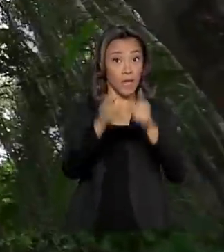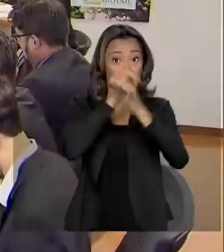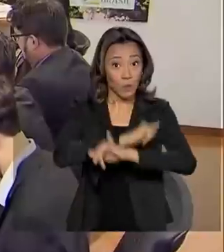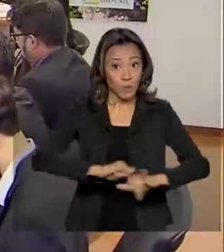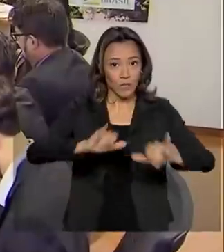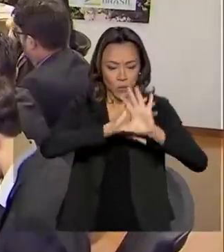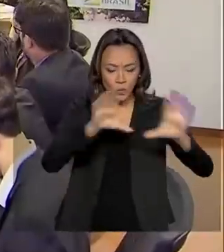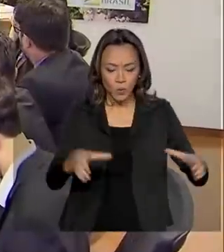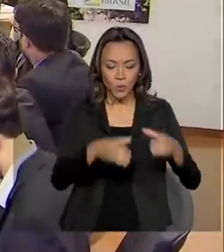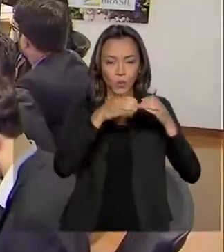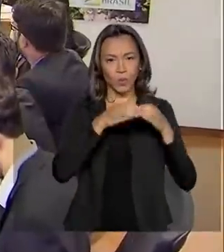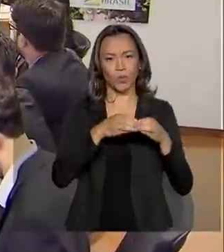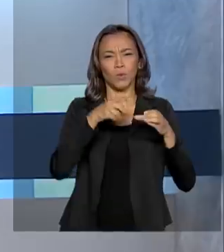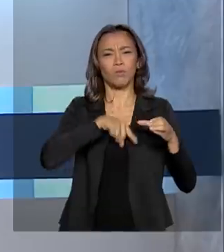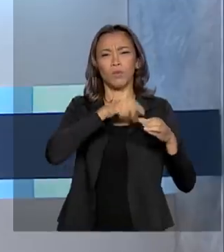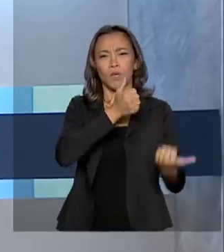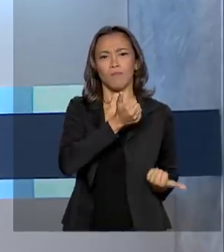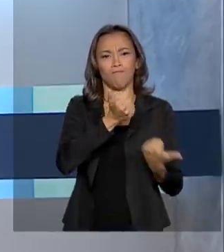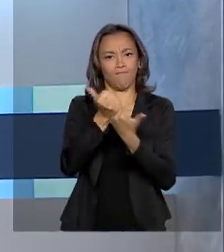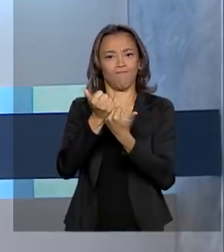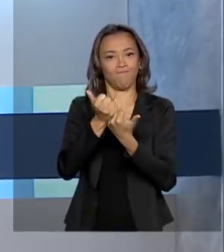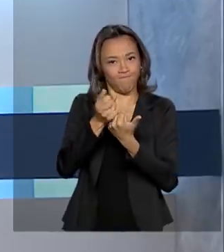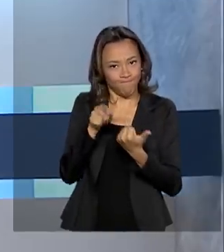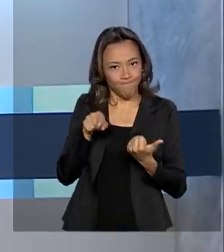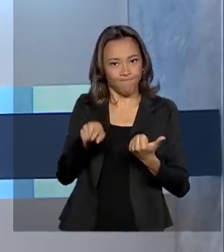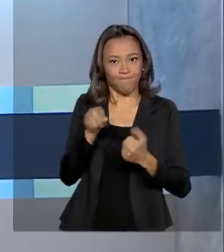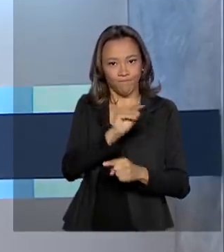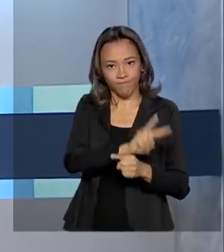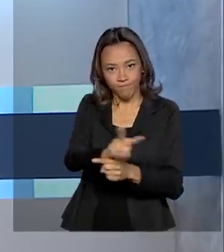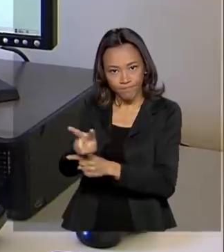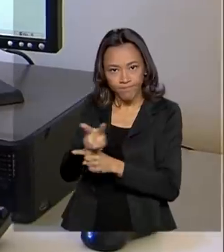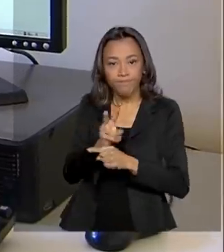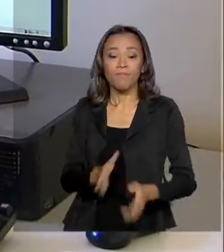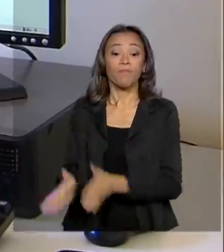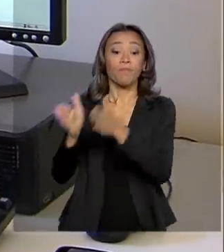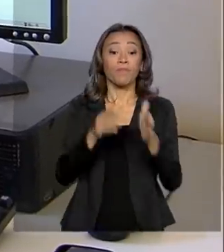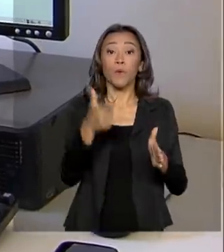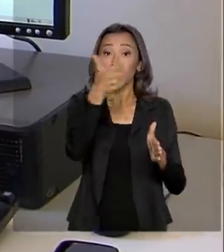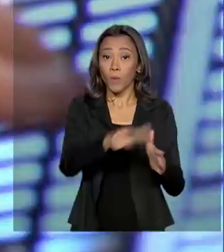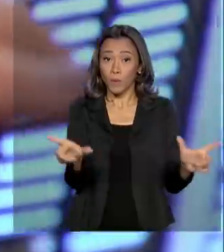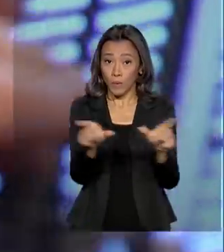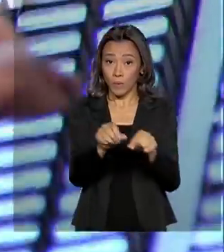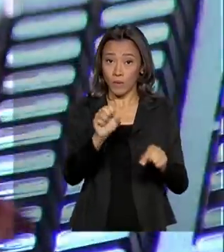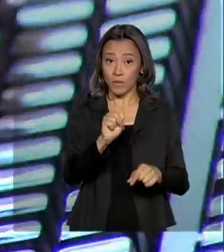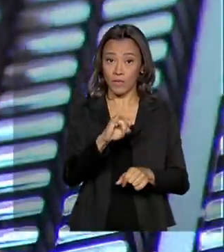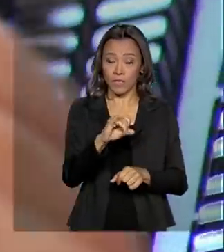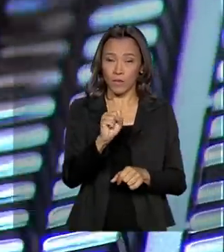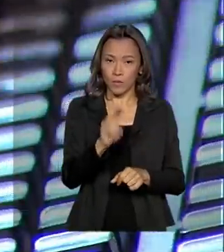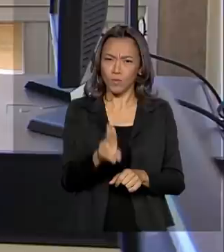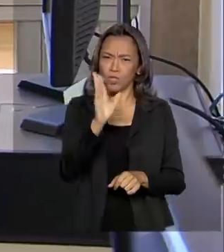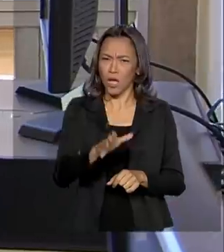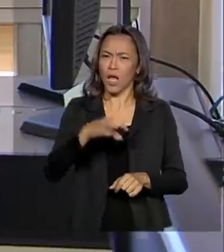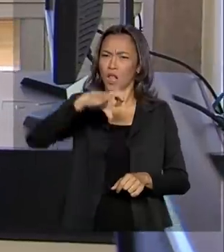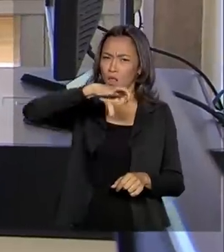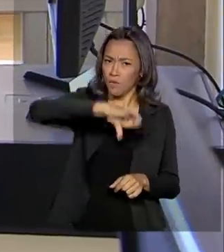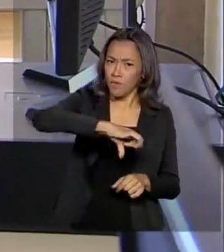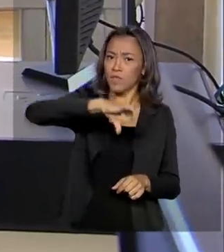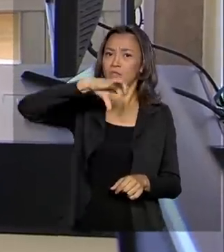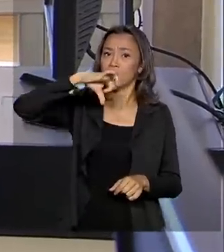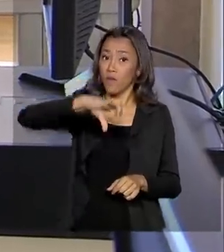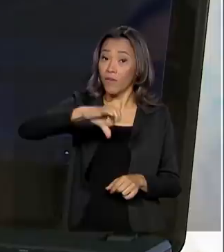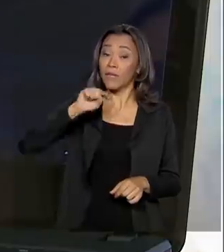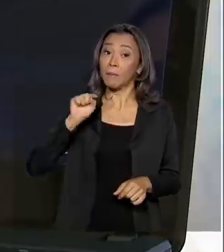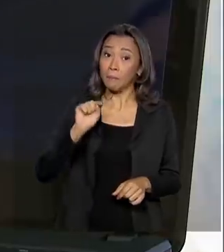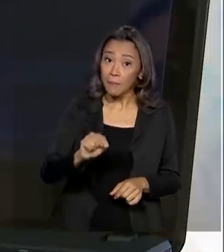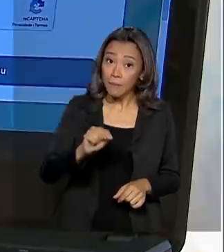força nacional ambiental sistema de seleção unificada o sisu já registra mais de 990 mil